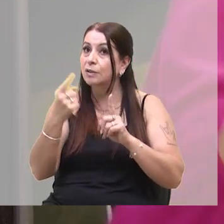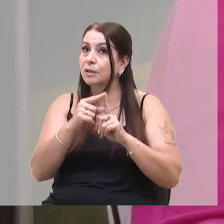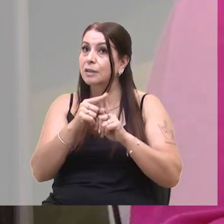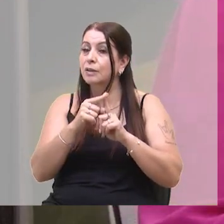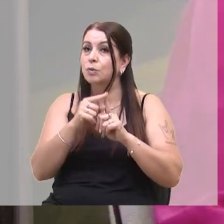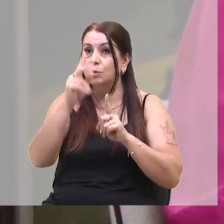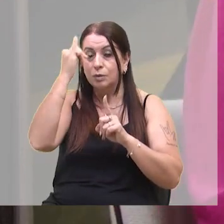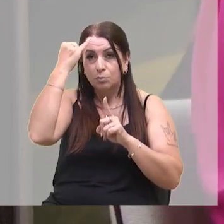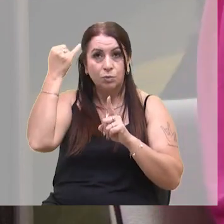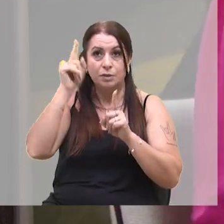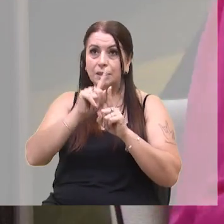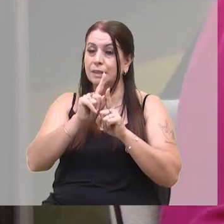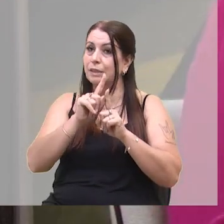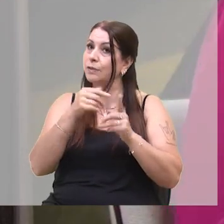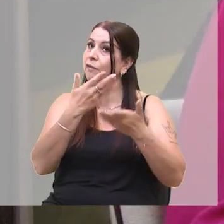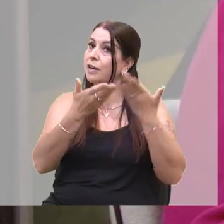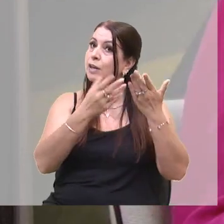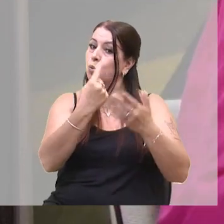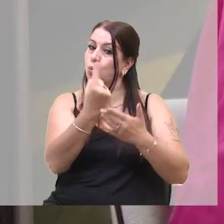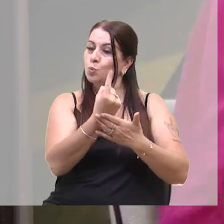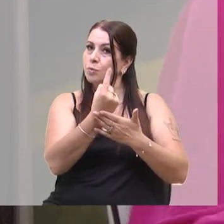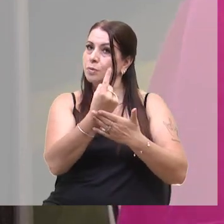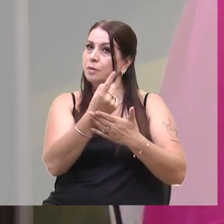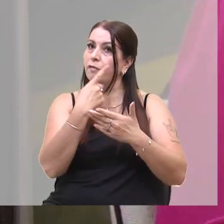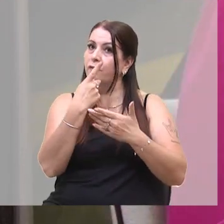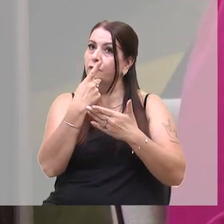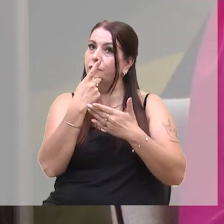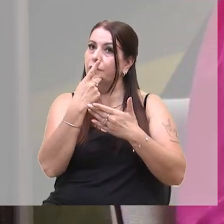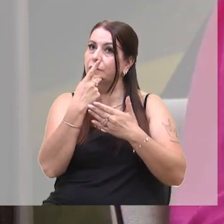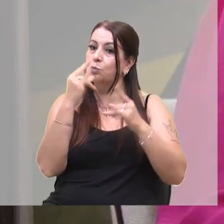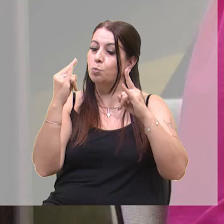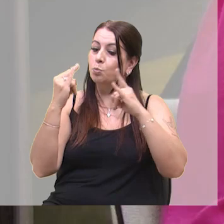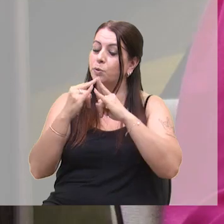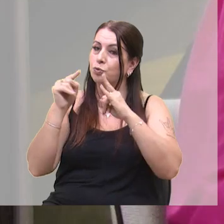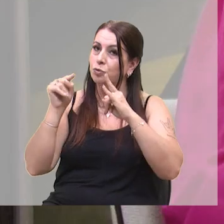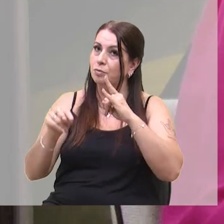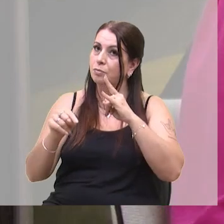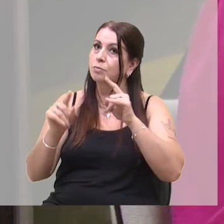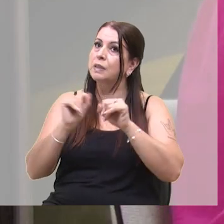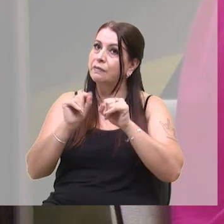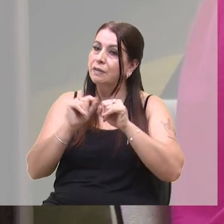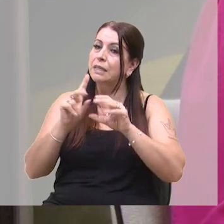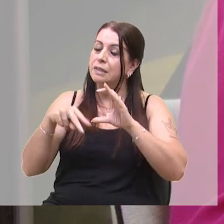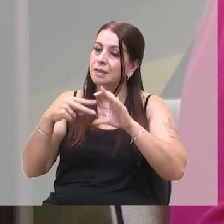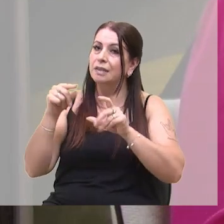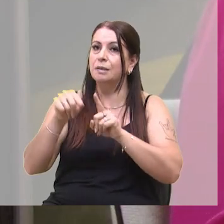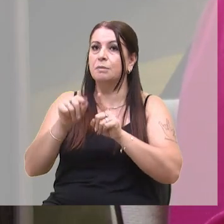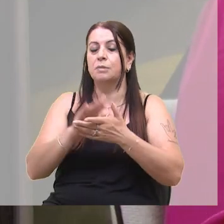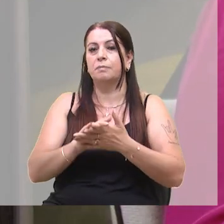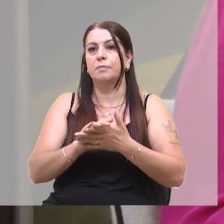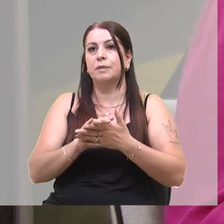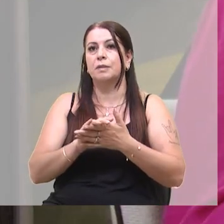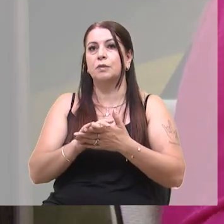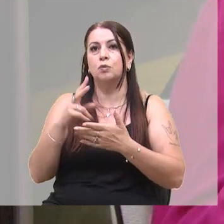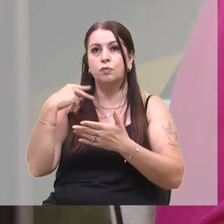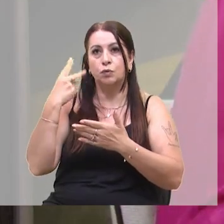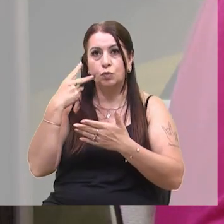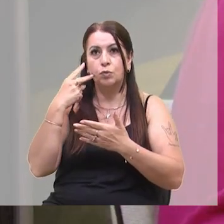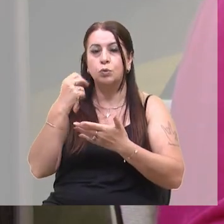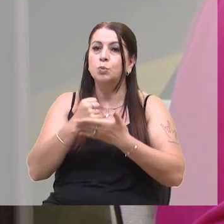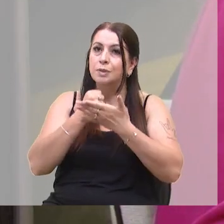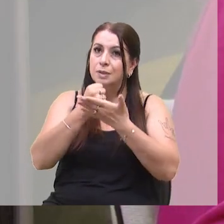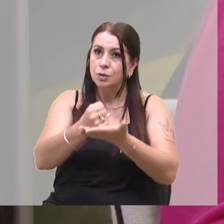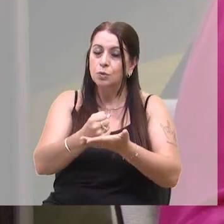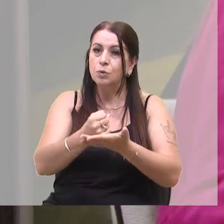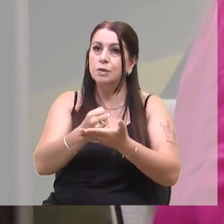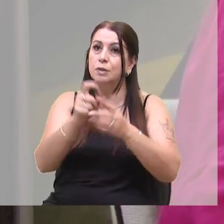Renato, o Felipe, né? Enfim, a gente não está mais tratando, o D'Ambrosio, a gente não está mais tratando unicamente, a gente fala sobre instituição e a gente Exato. Quer fazer a